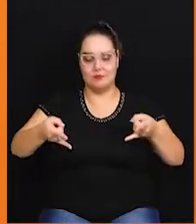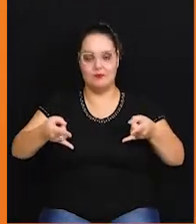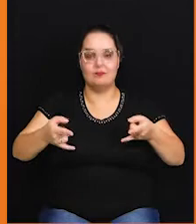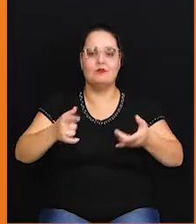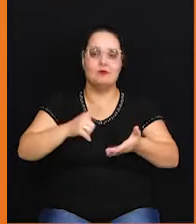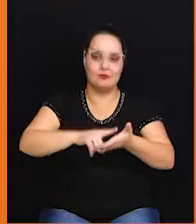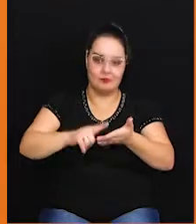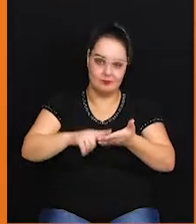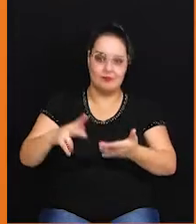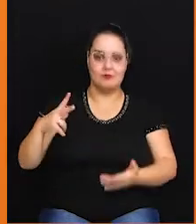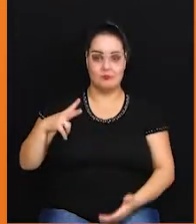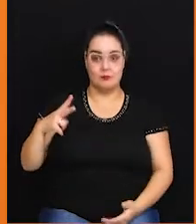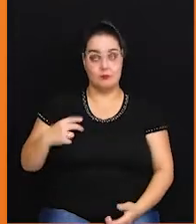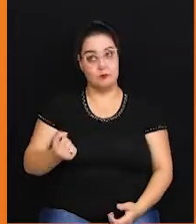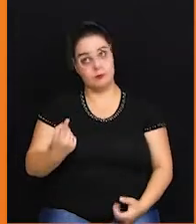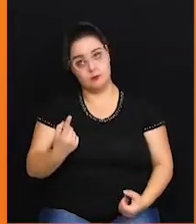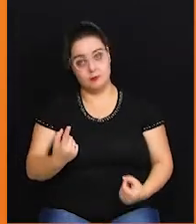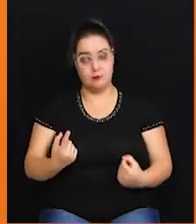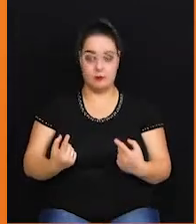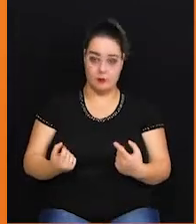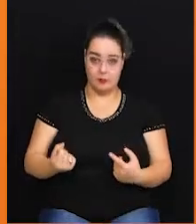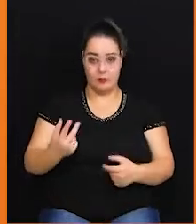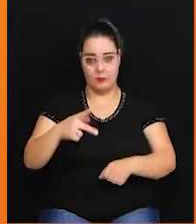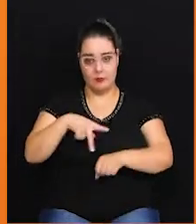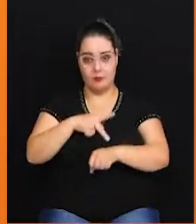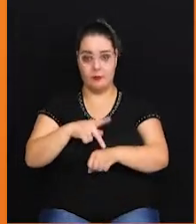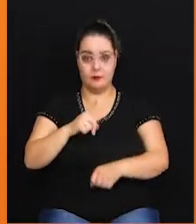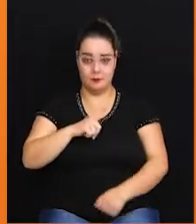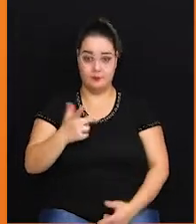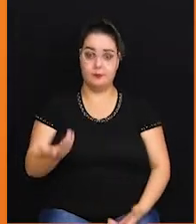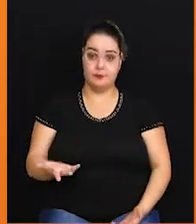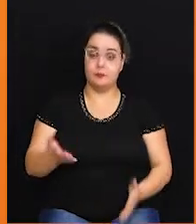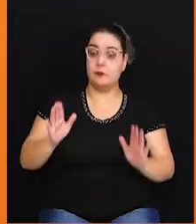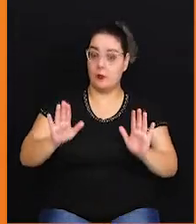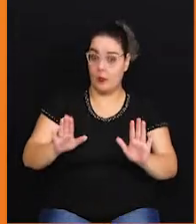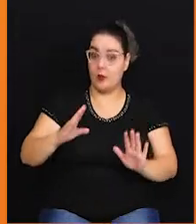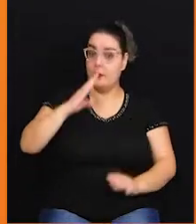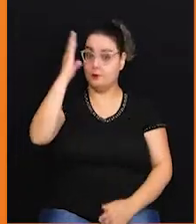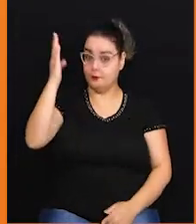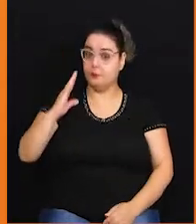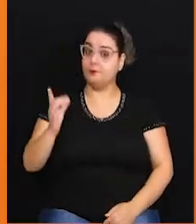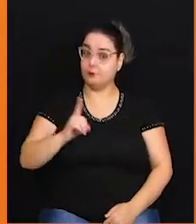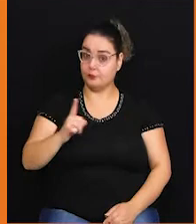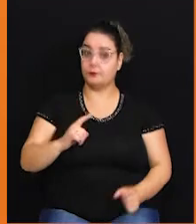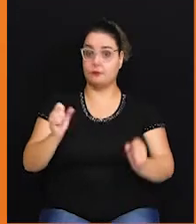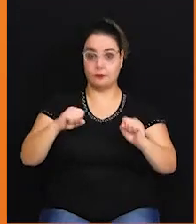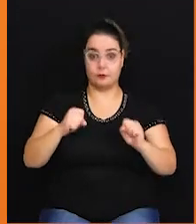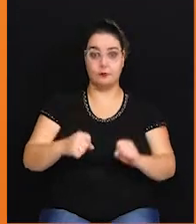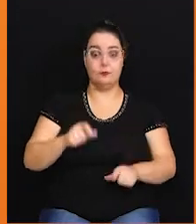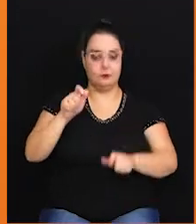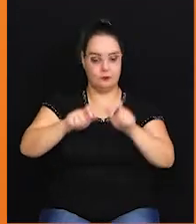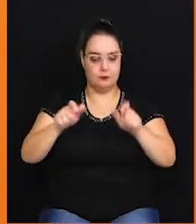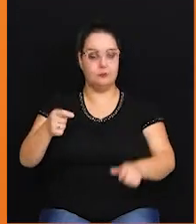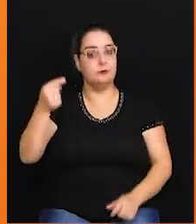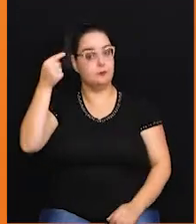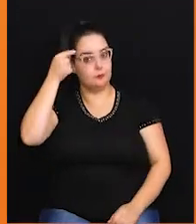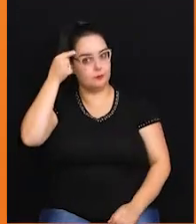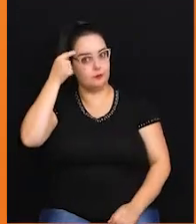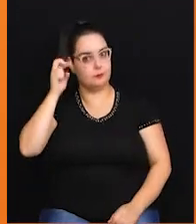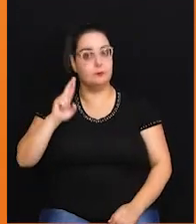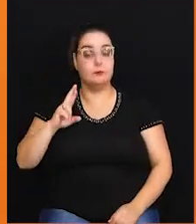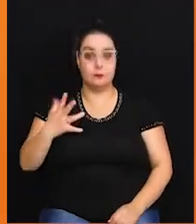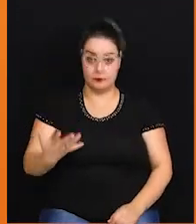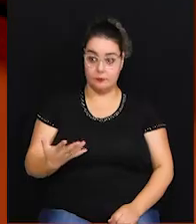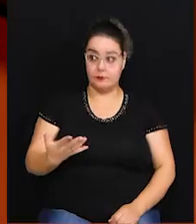higiênicos. Alguns países têm, mas Brasil tem sim algumas pessoas que estão pensando em